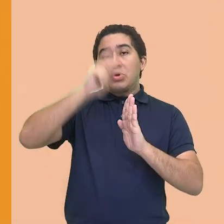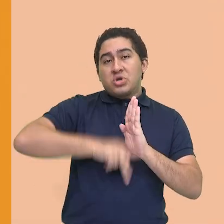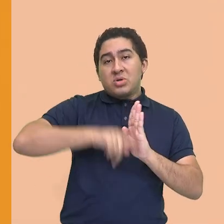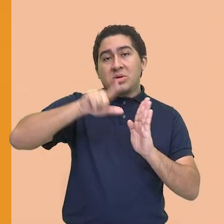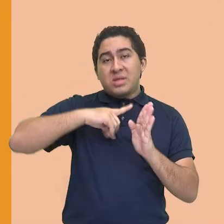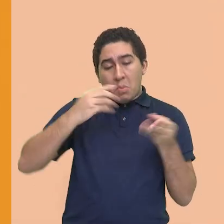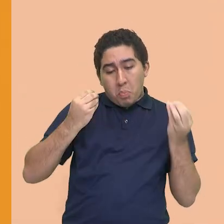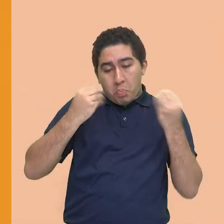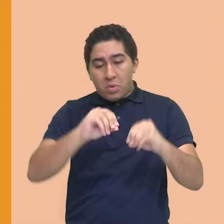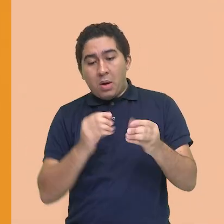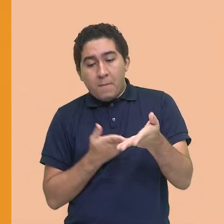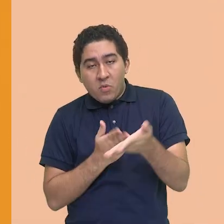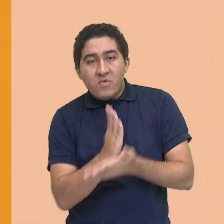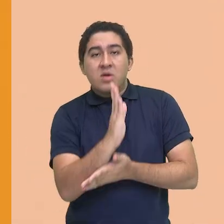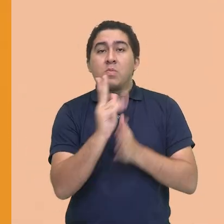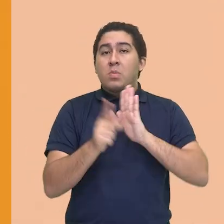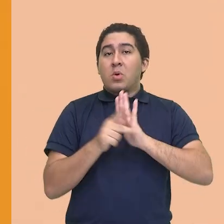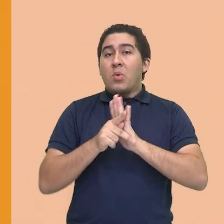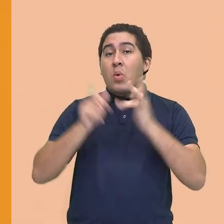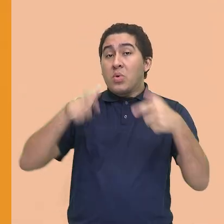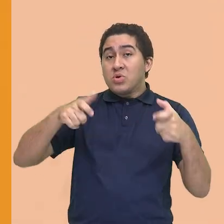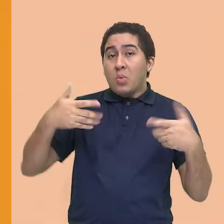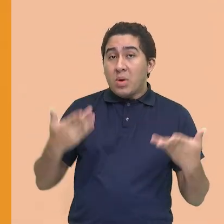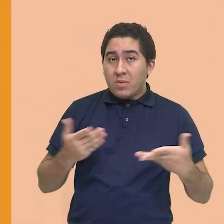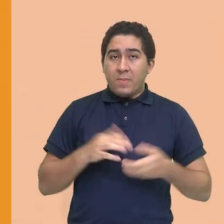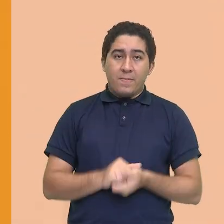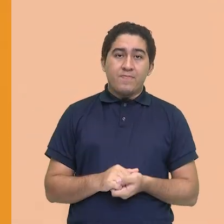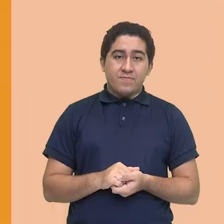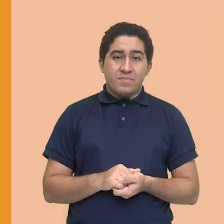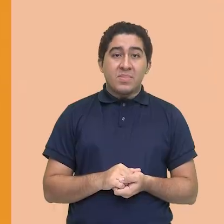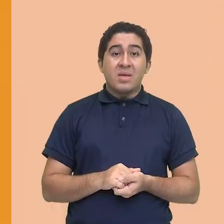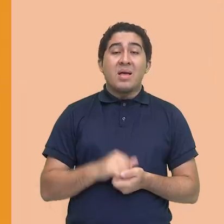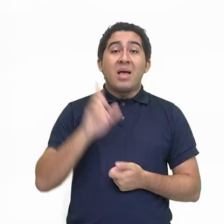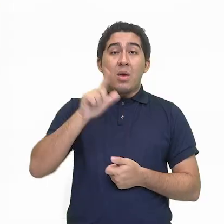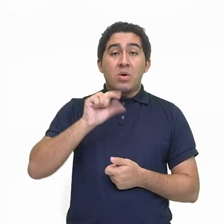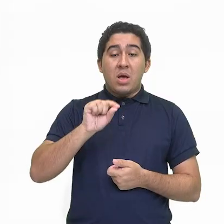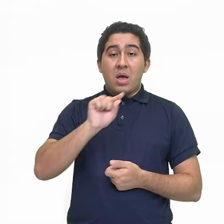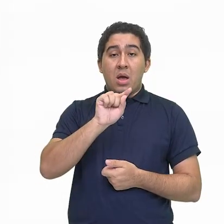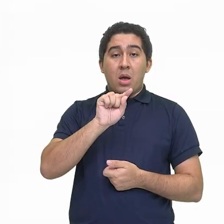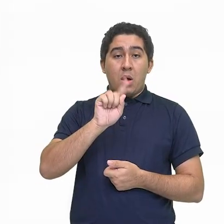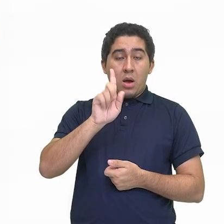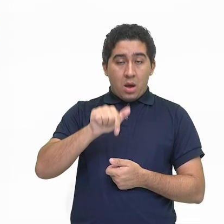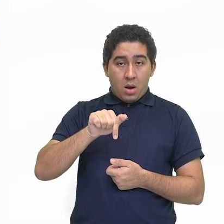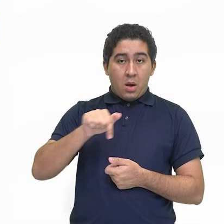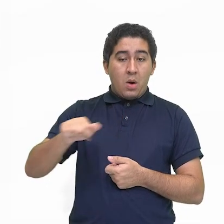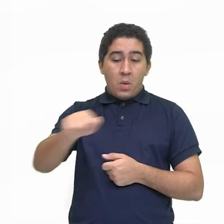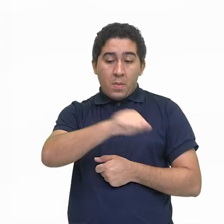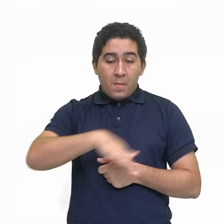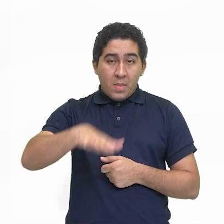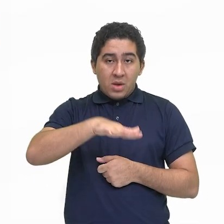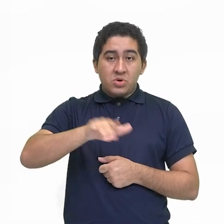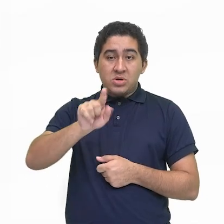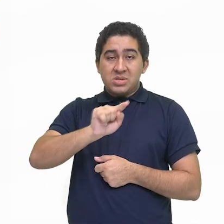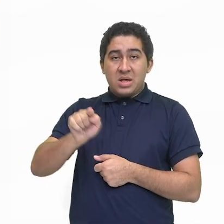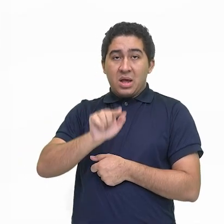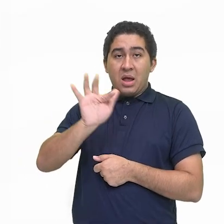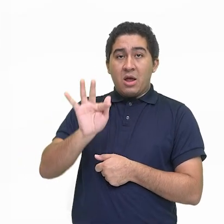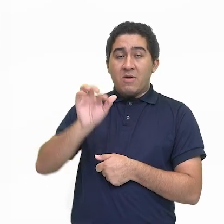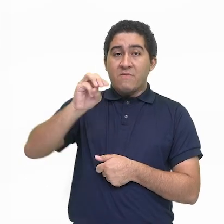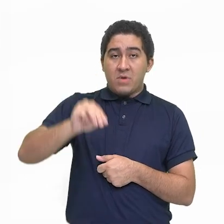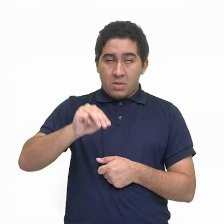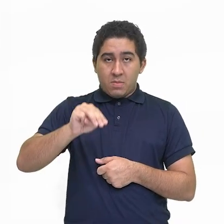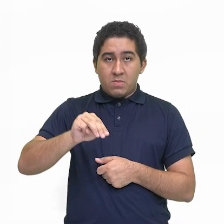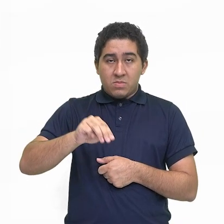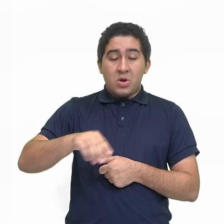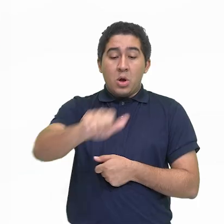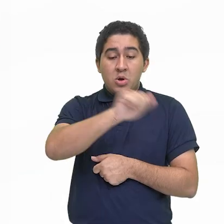foi colocado em cabo aqui na região? Foi justamente a Zona Franca de Manaus. Vamos ao texto, vamos lá?